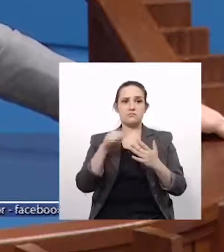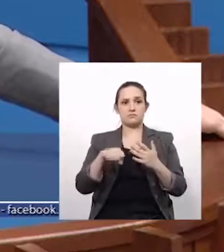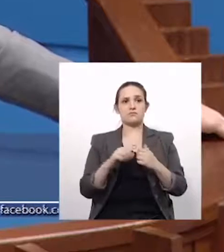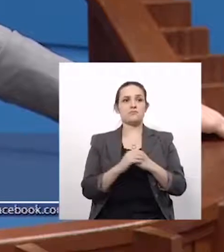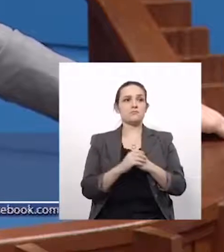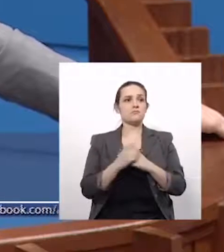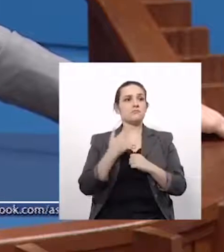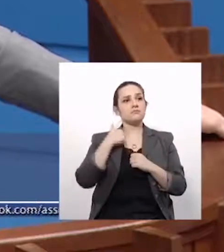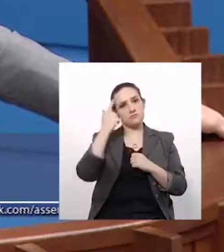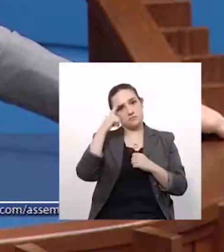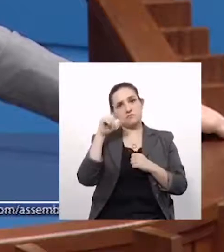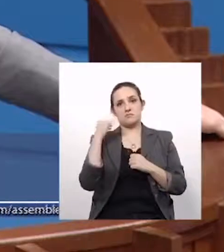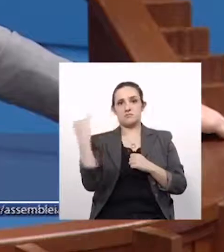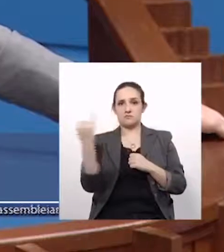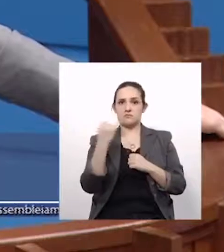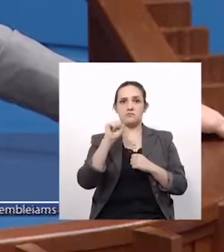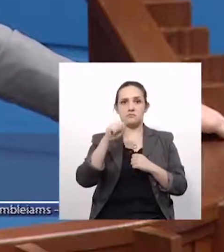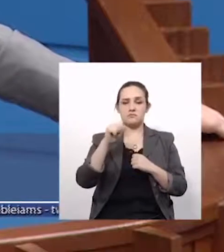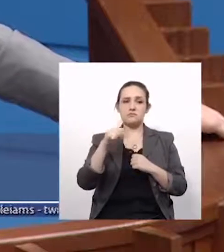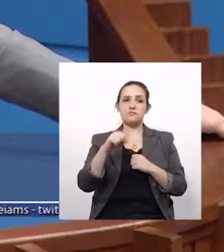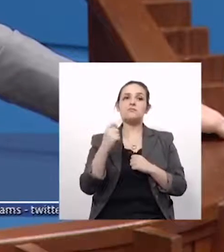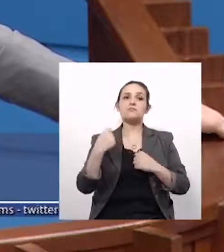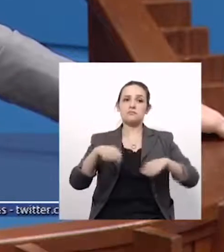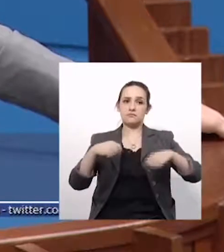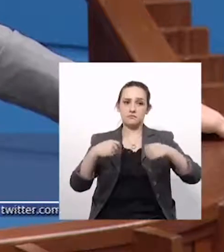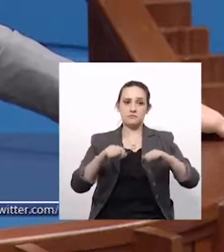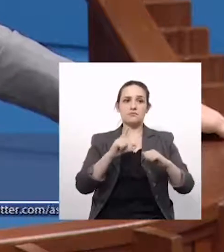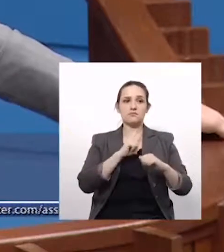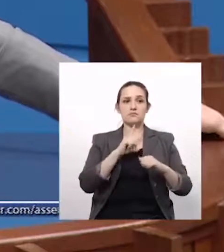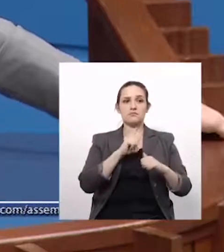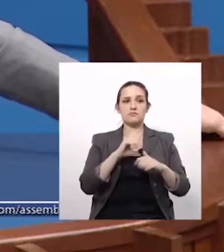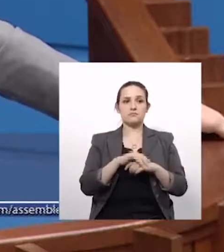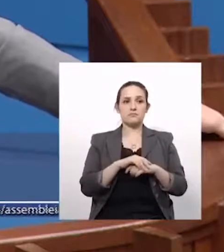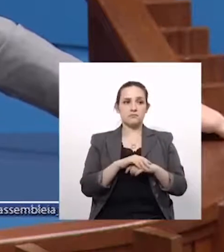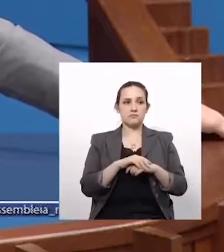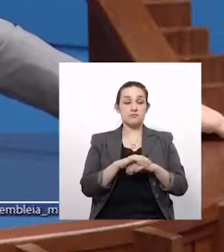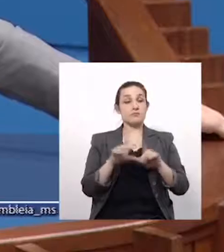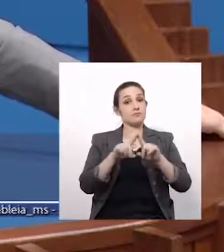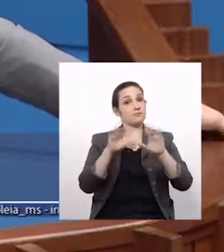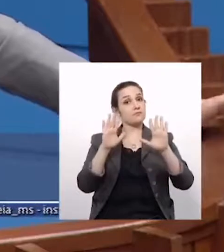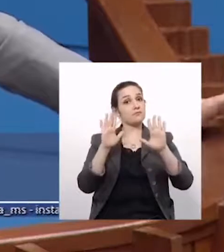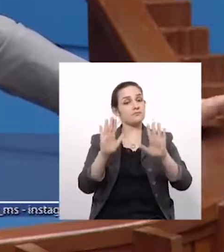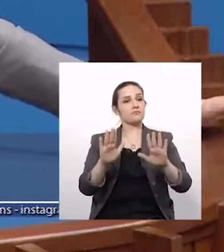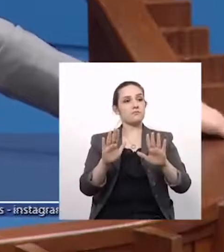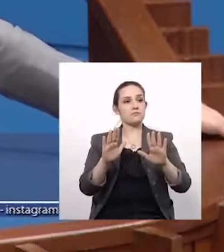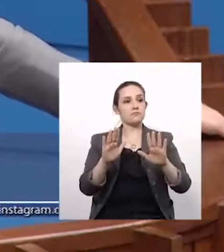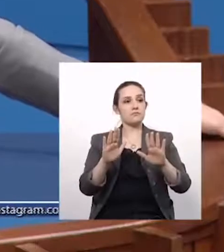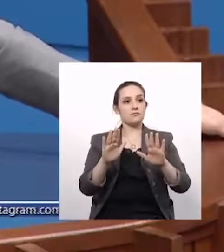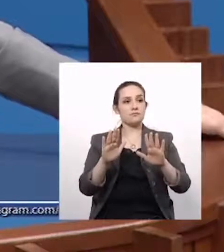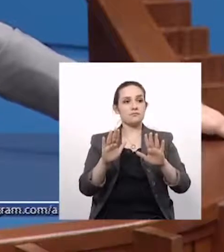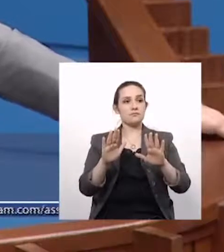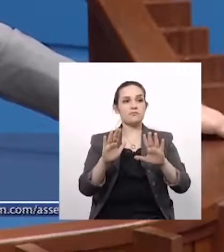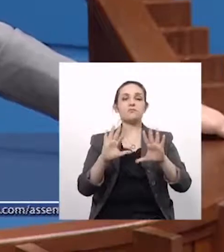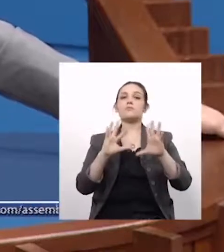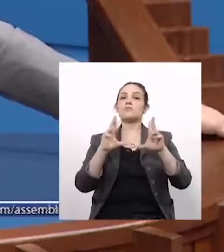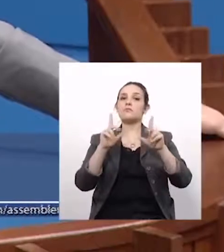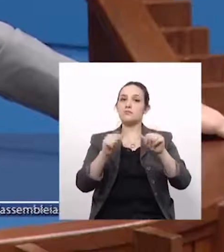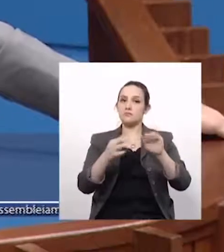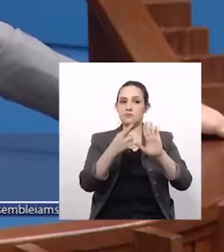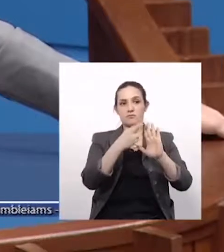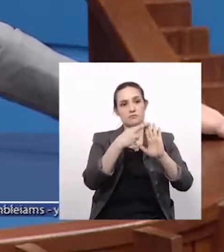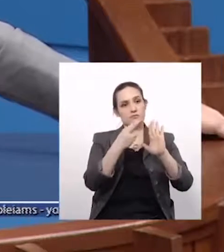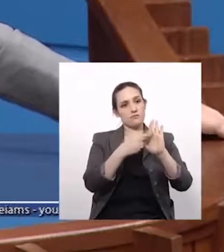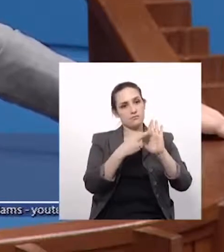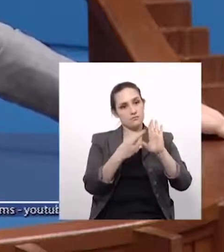ela é salutar, é necessária, desde que preenchidos os